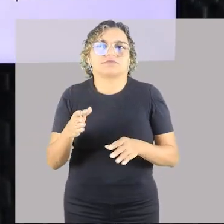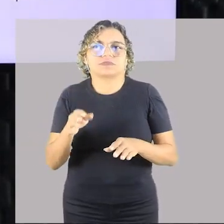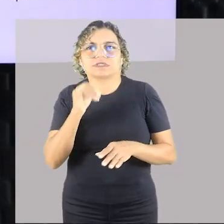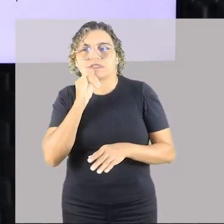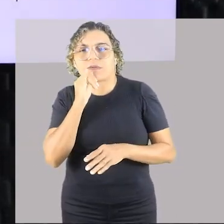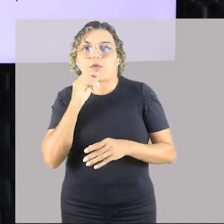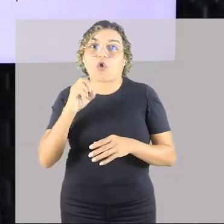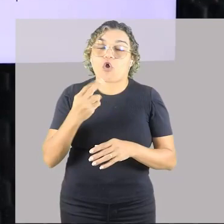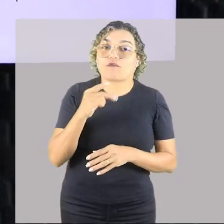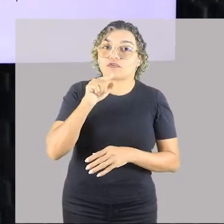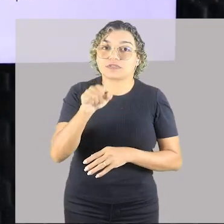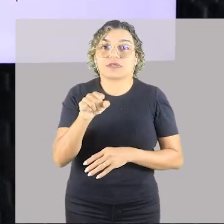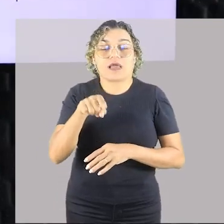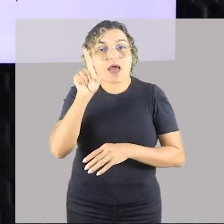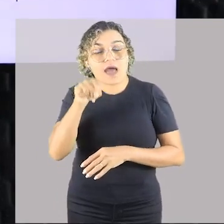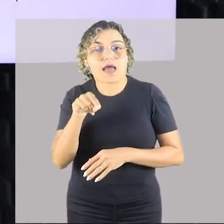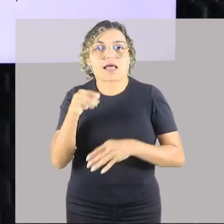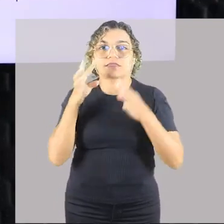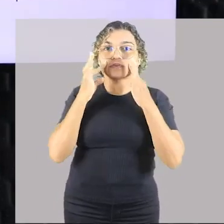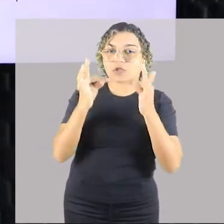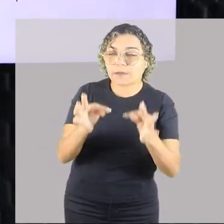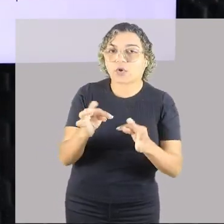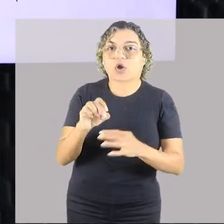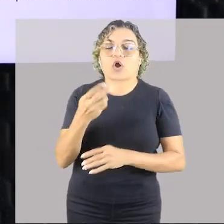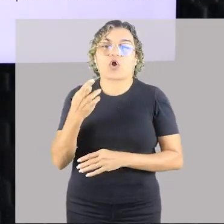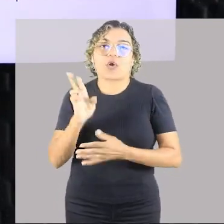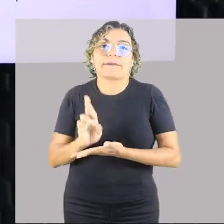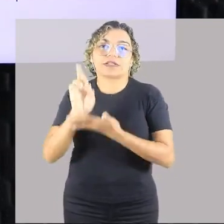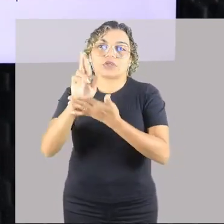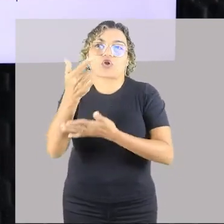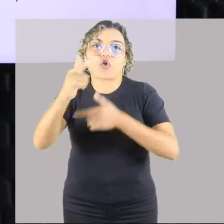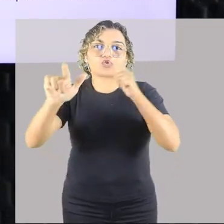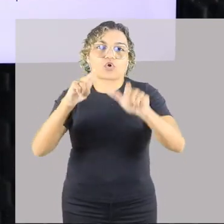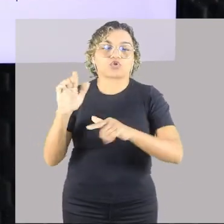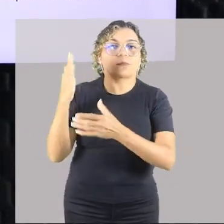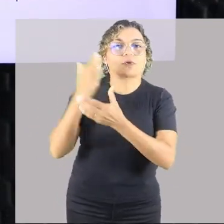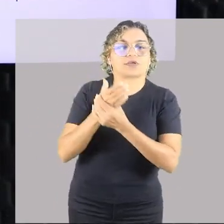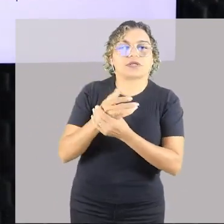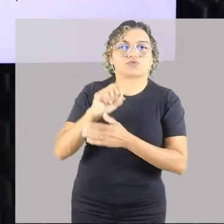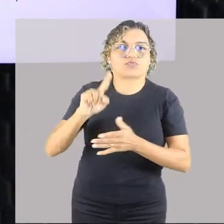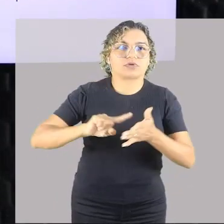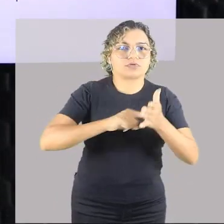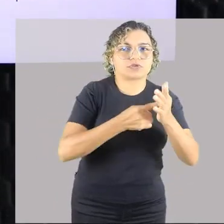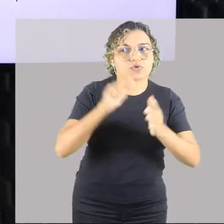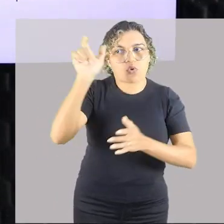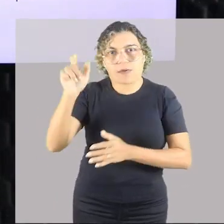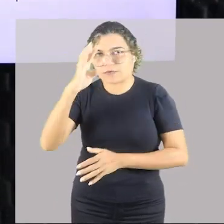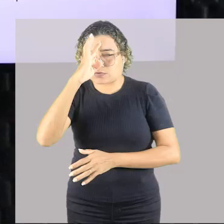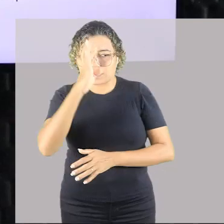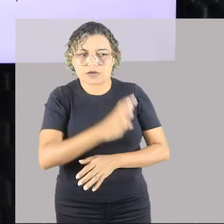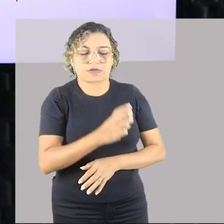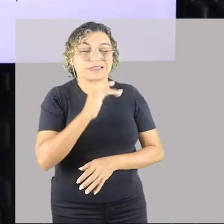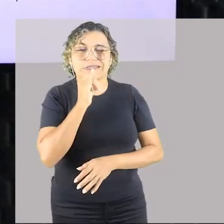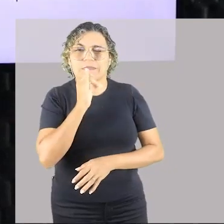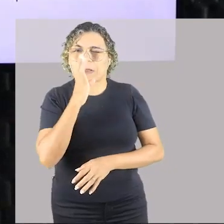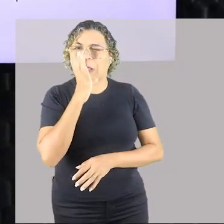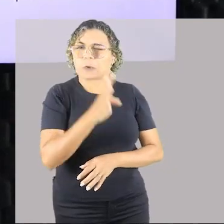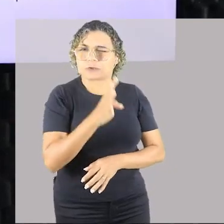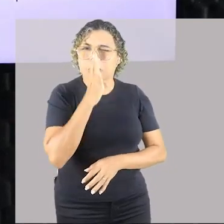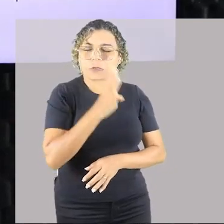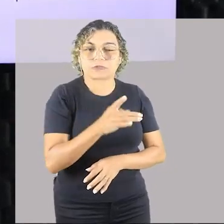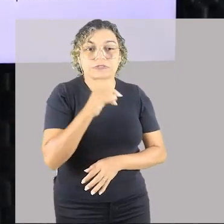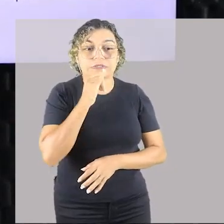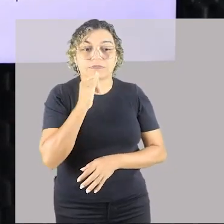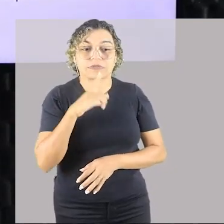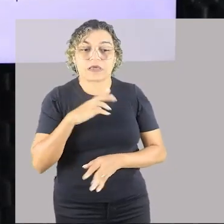perito, testemunha ou representante em outros processos em que o denunciante ou o acusado estiver envolvido. Ora,